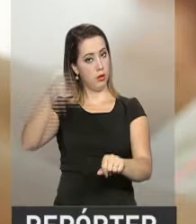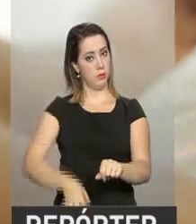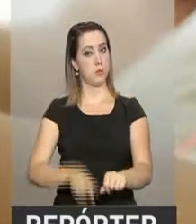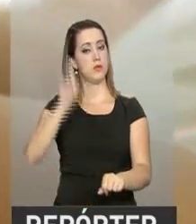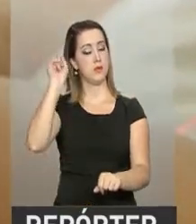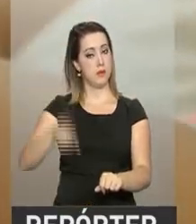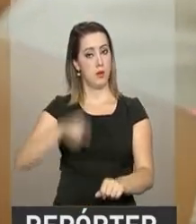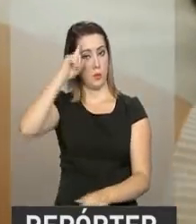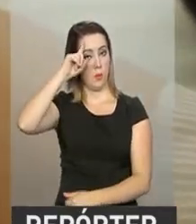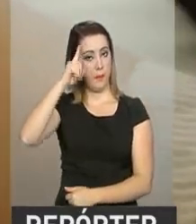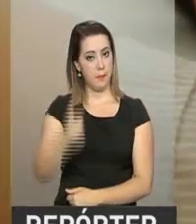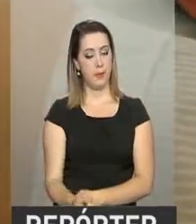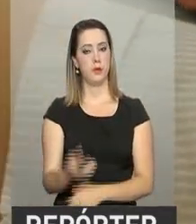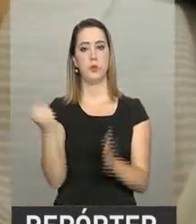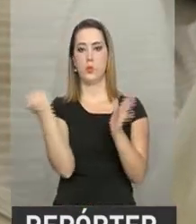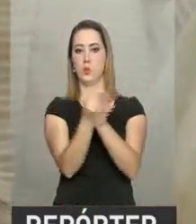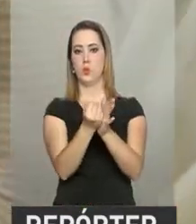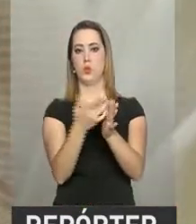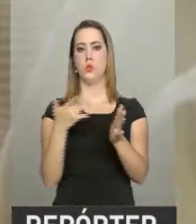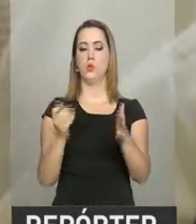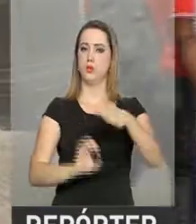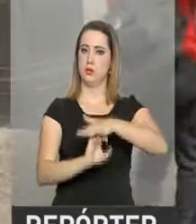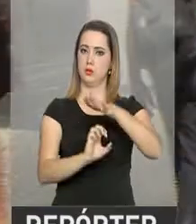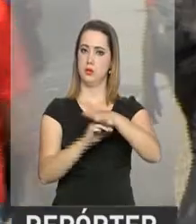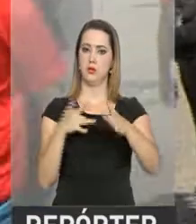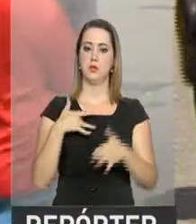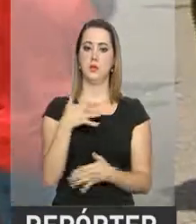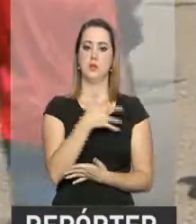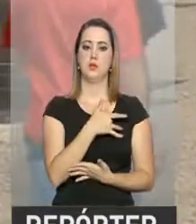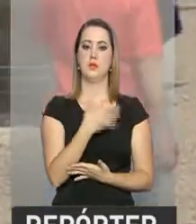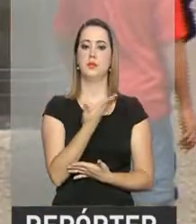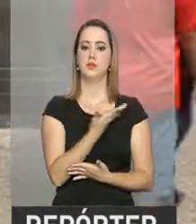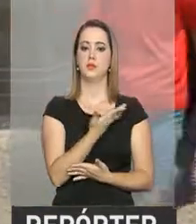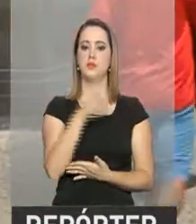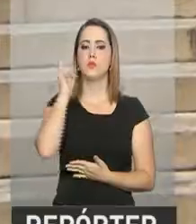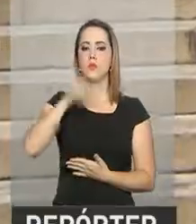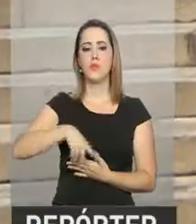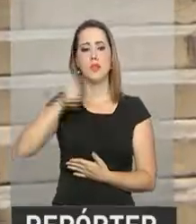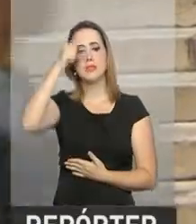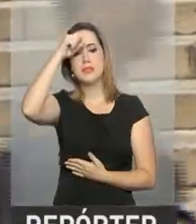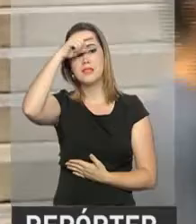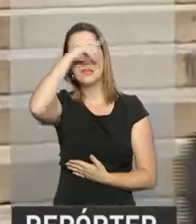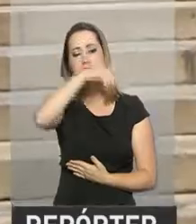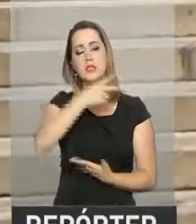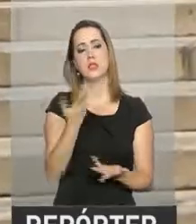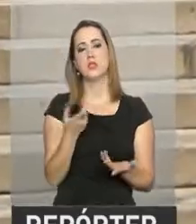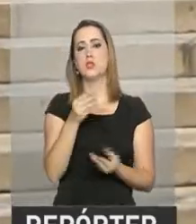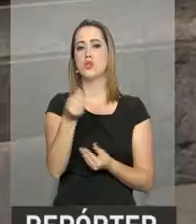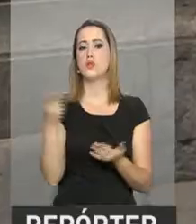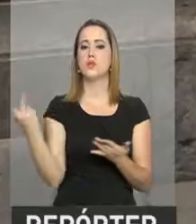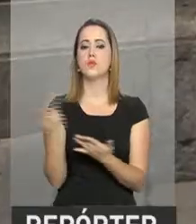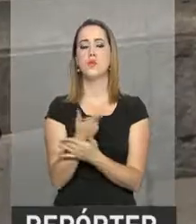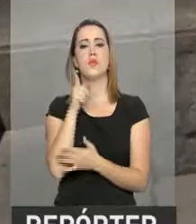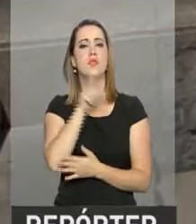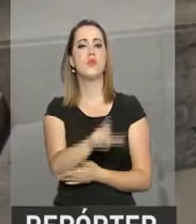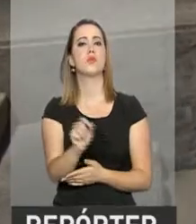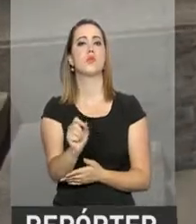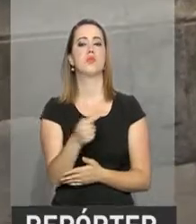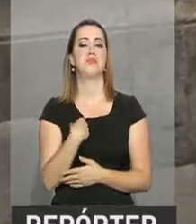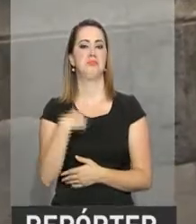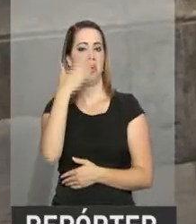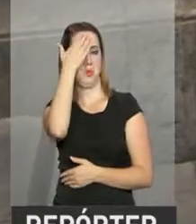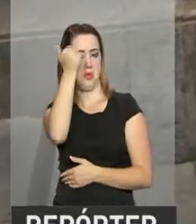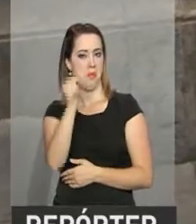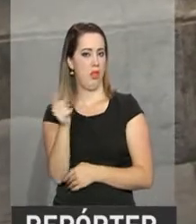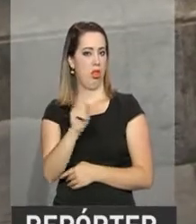de saúde, mas nem todo mundo sabe disso. É sempre dificuldade para conseguir alguma coisa. Não sabia disso. Não sabia.